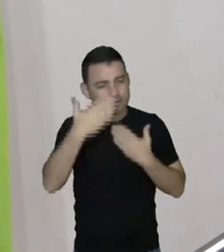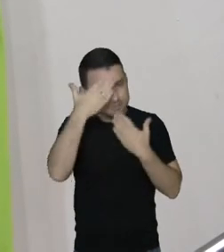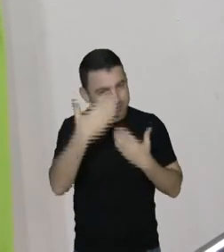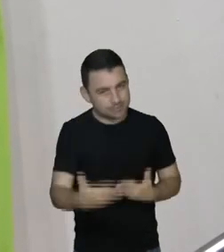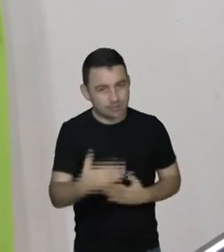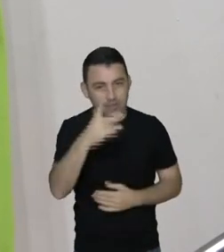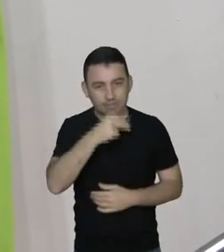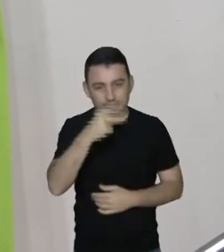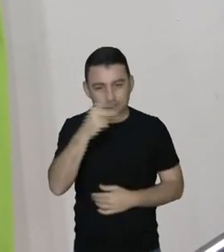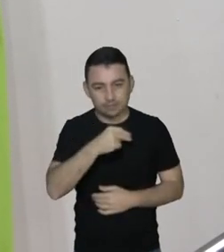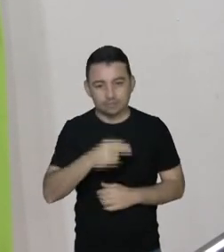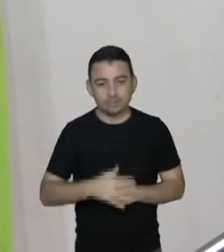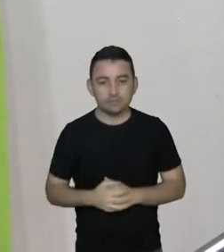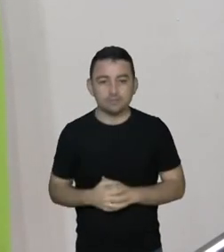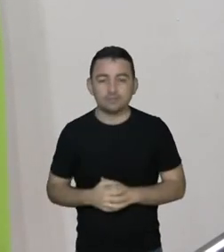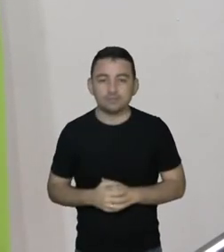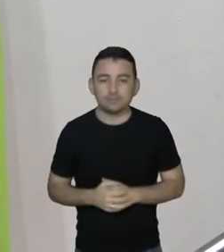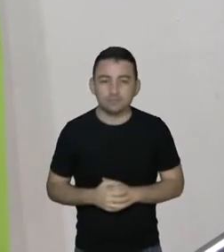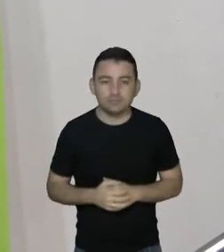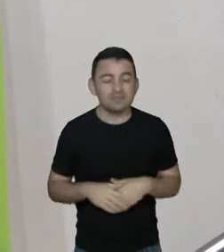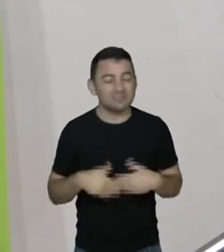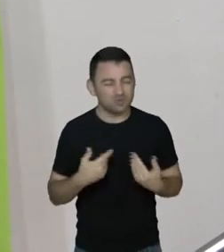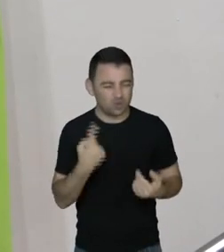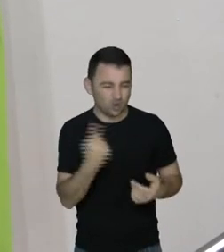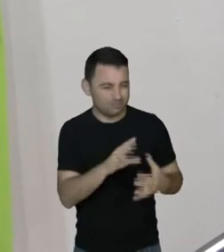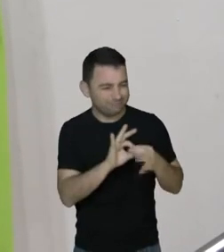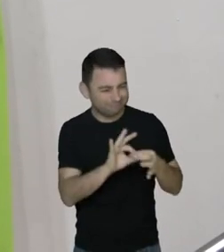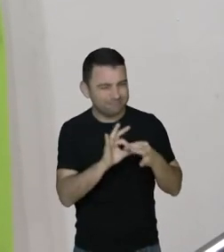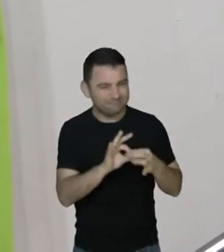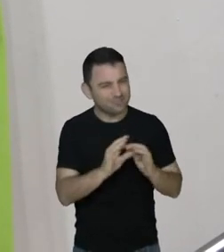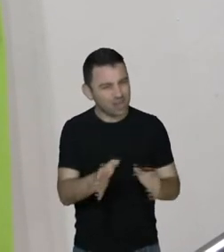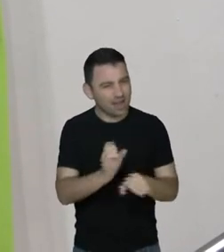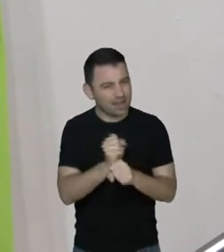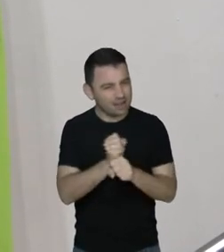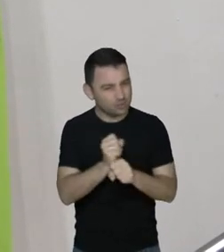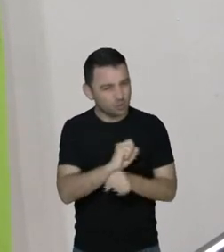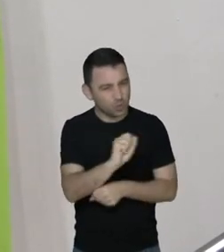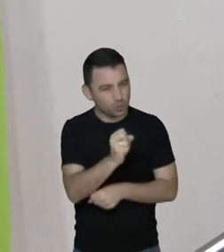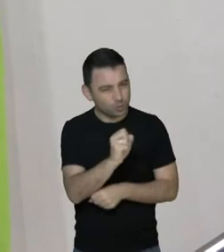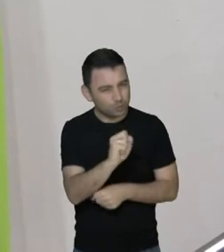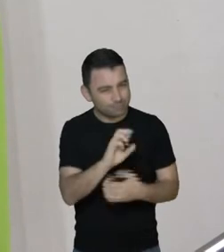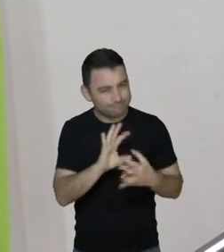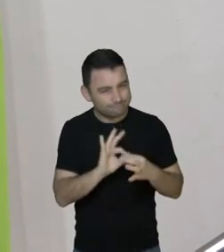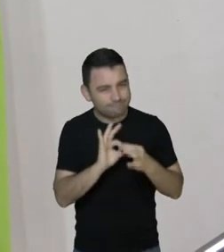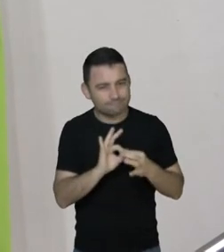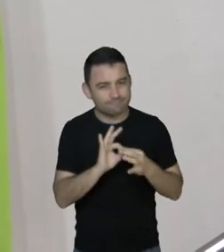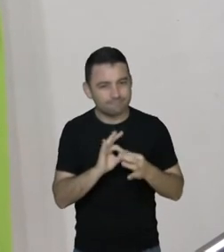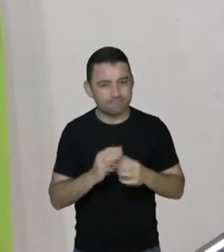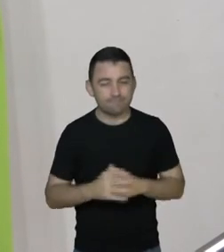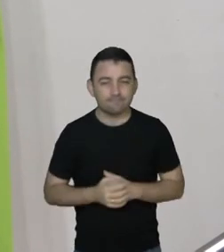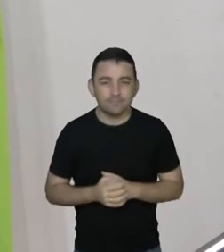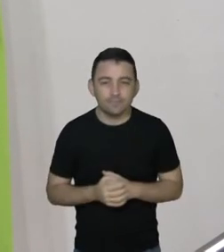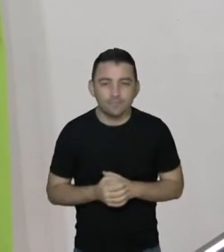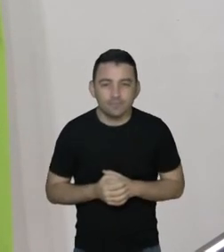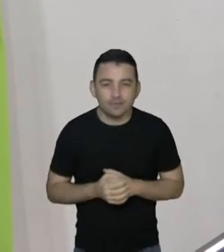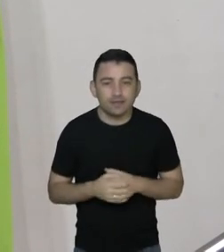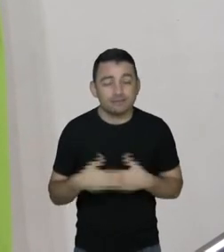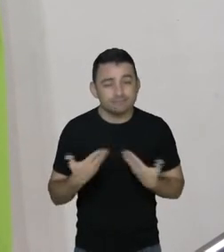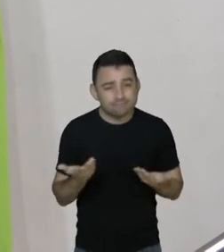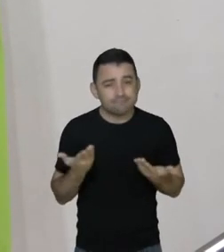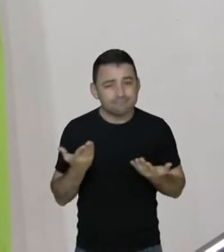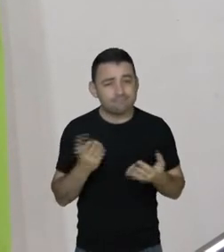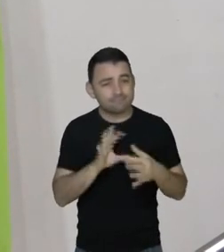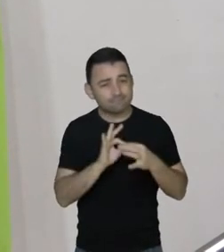Kennedy, nós estamos em sintonia já há muito tempo, né, deputado? Já faz 8 anos quase. E nessa sintonia, a